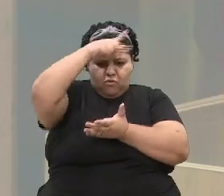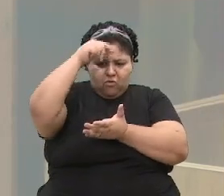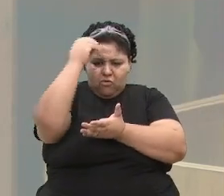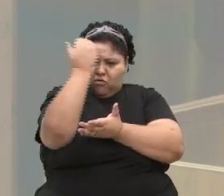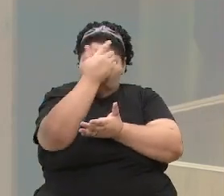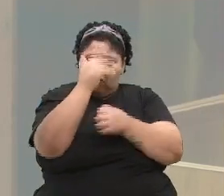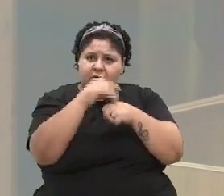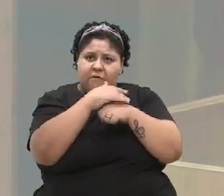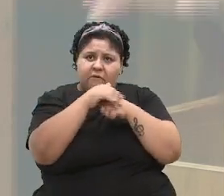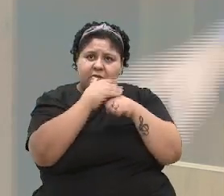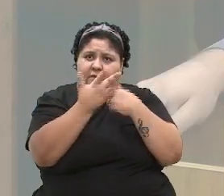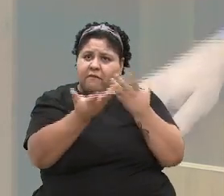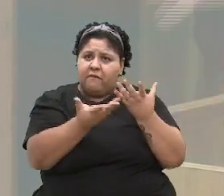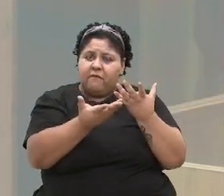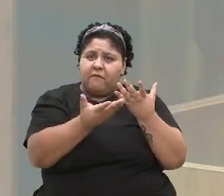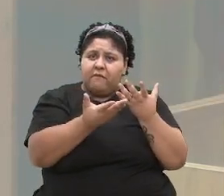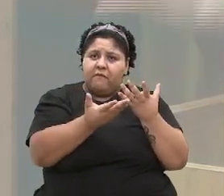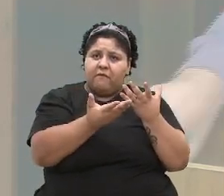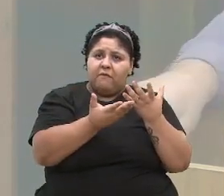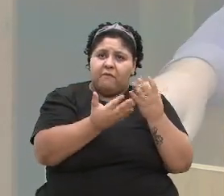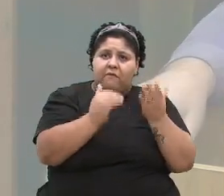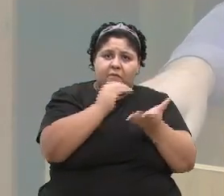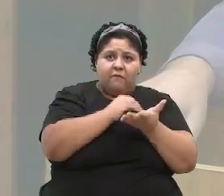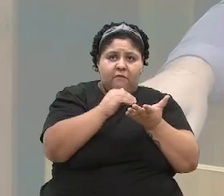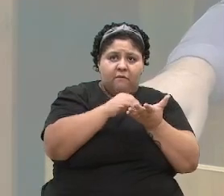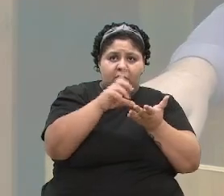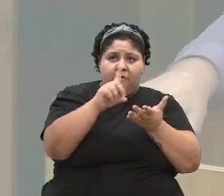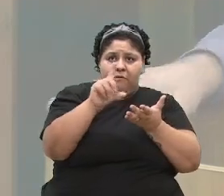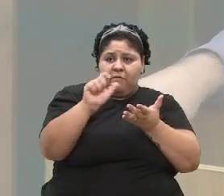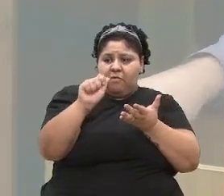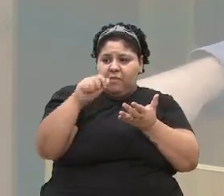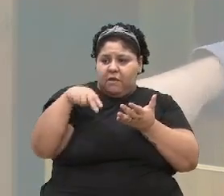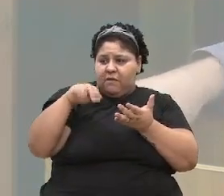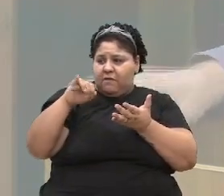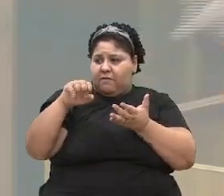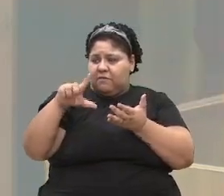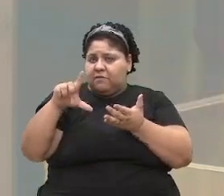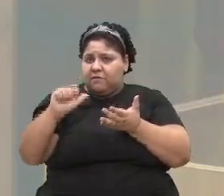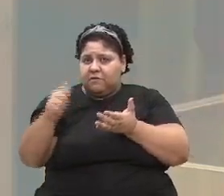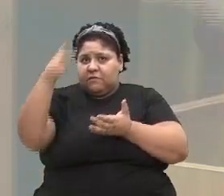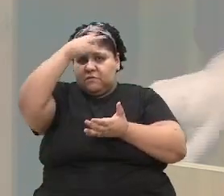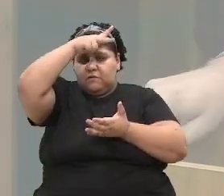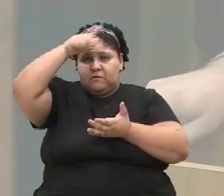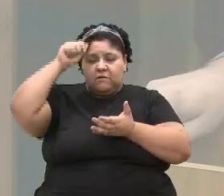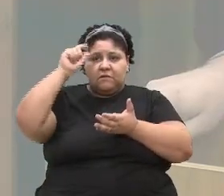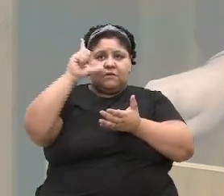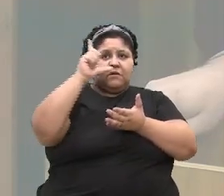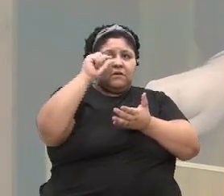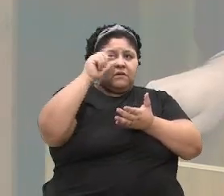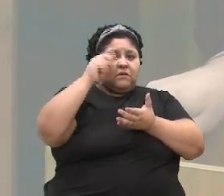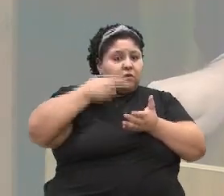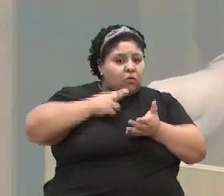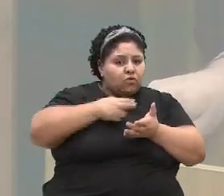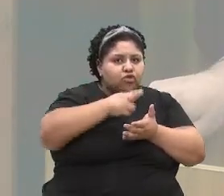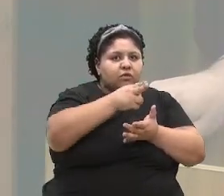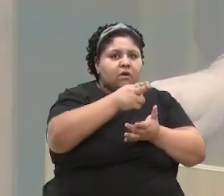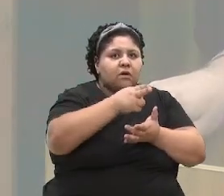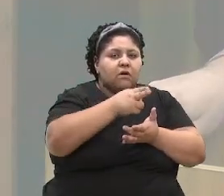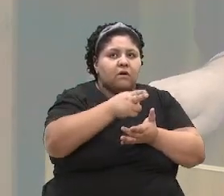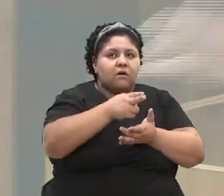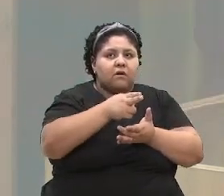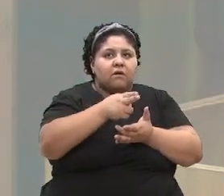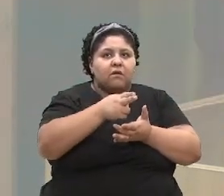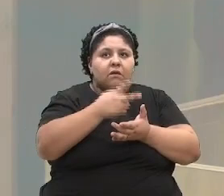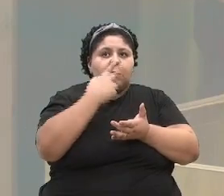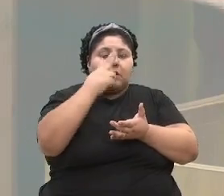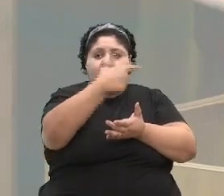com a extrema-direita. Por exemplo, a secretária Daniele. Falei isso para o prefeito ontem. Se o prefeito for o escalco, ela vai seguir. Assim como